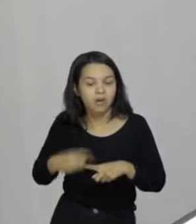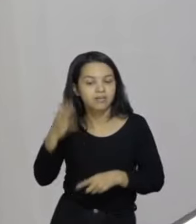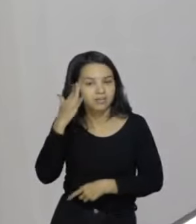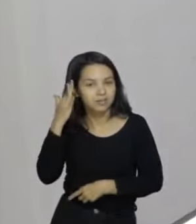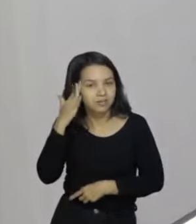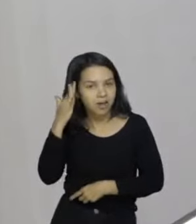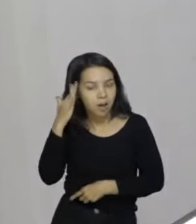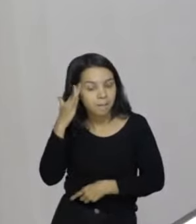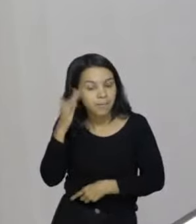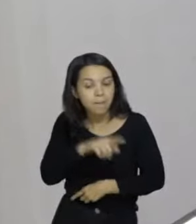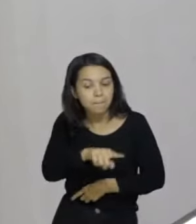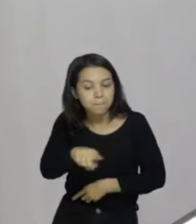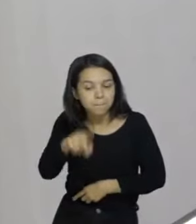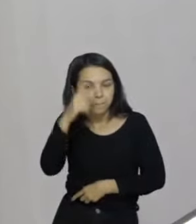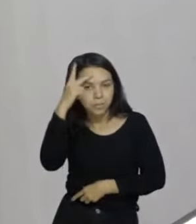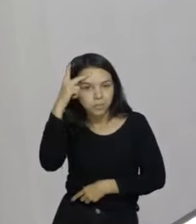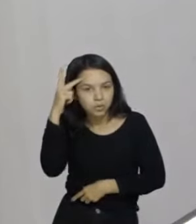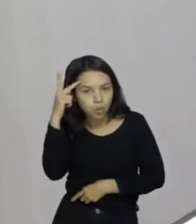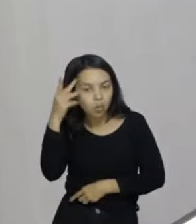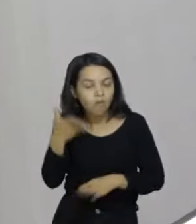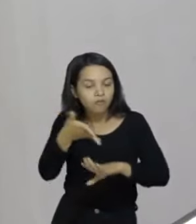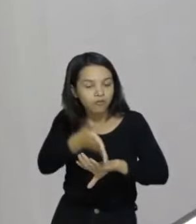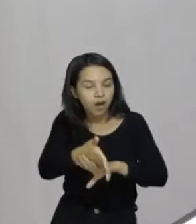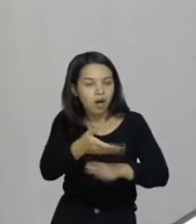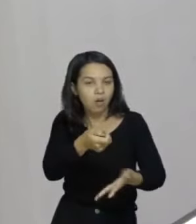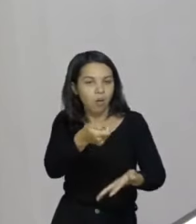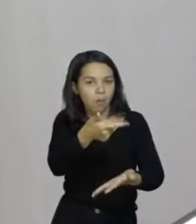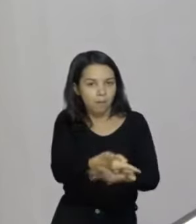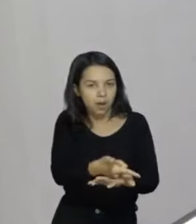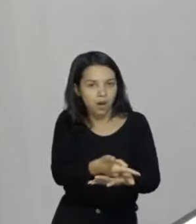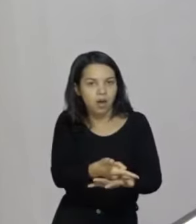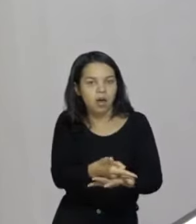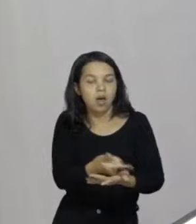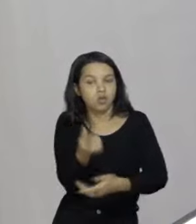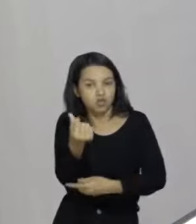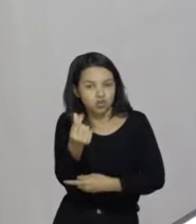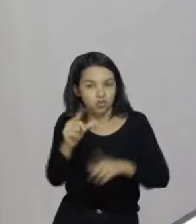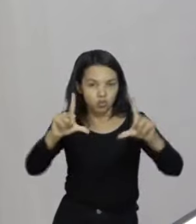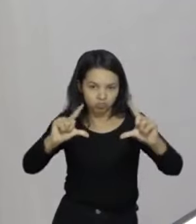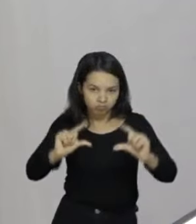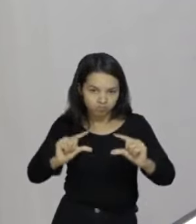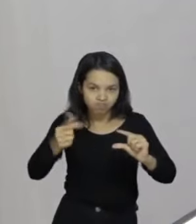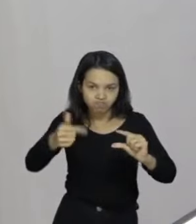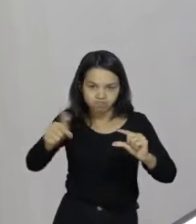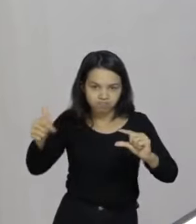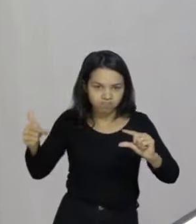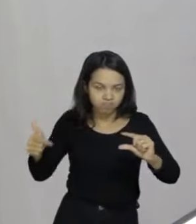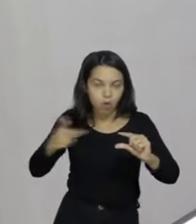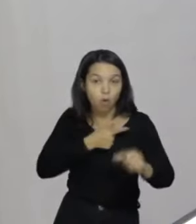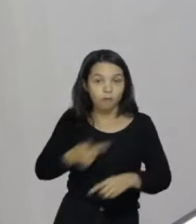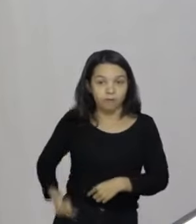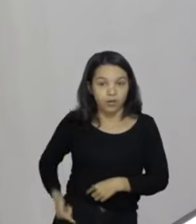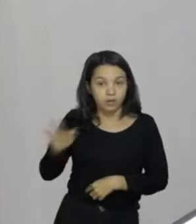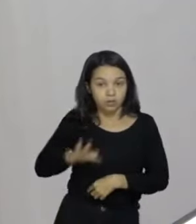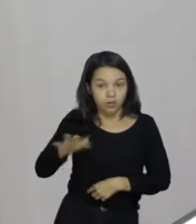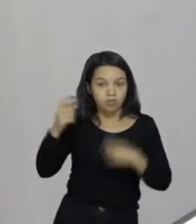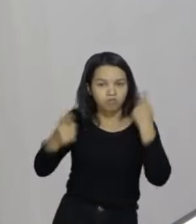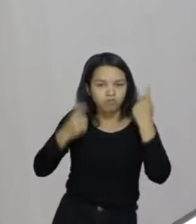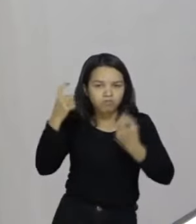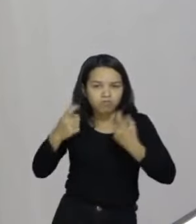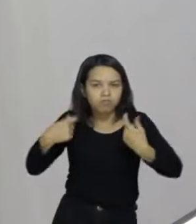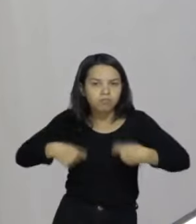lá onde o consumidor vai comprar não vai haver edição de valores o governo federal precisa se preocupar e